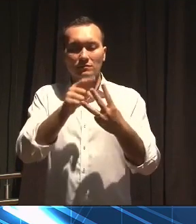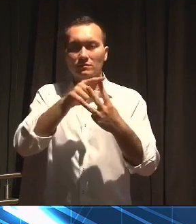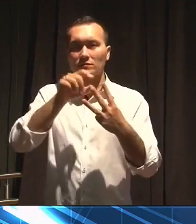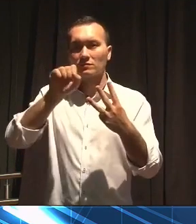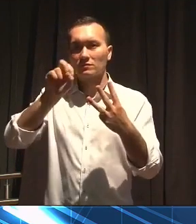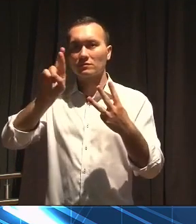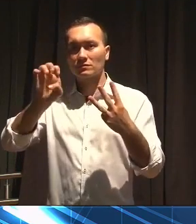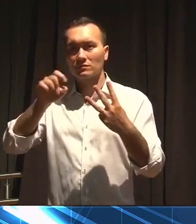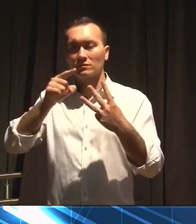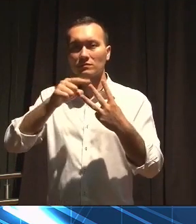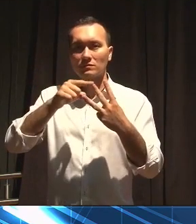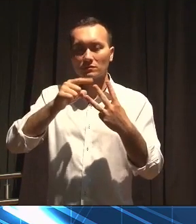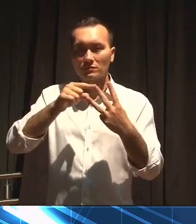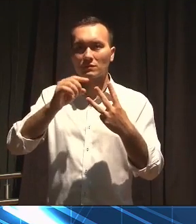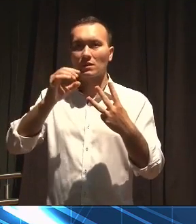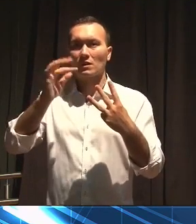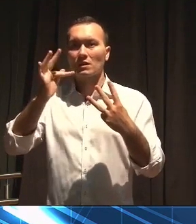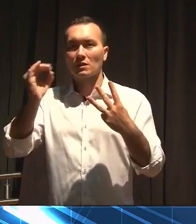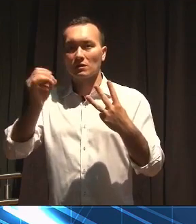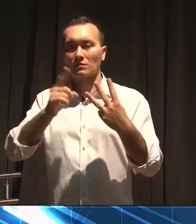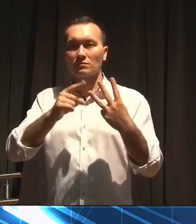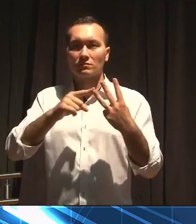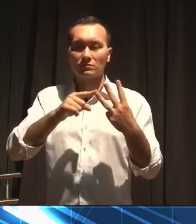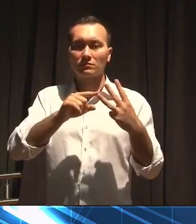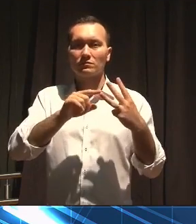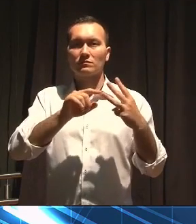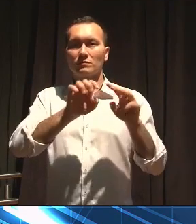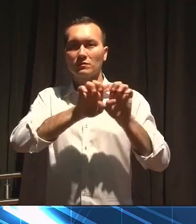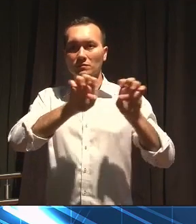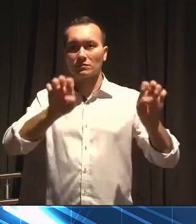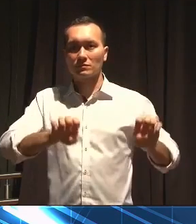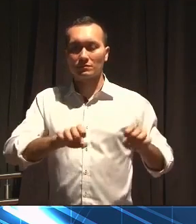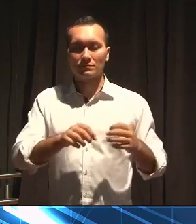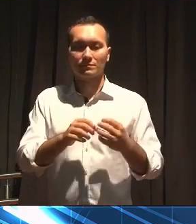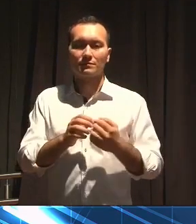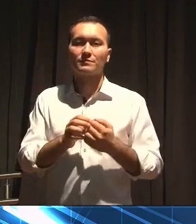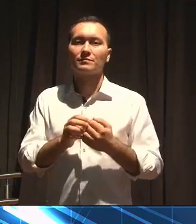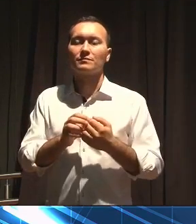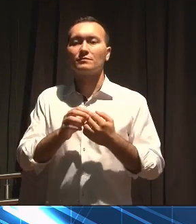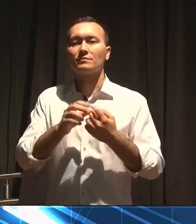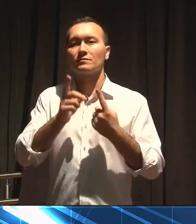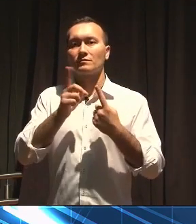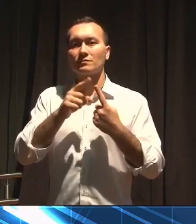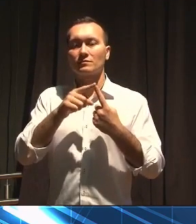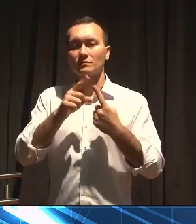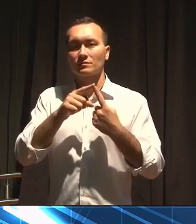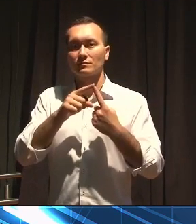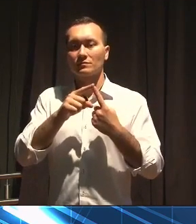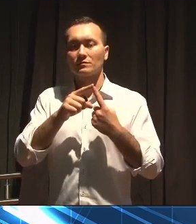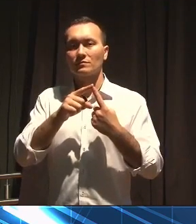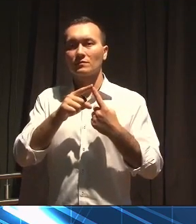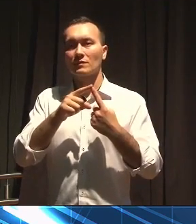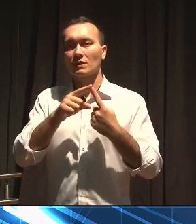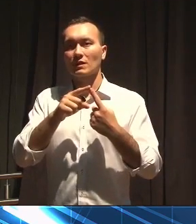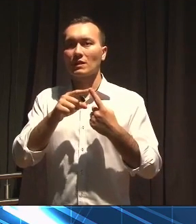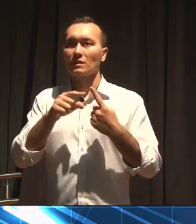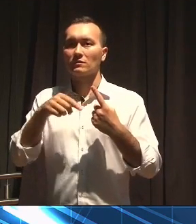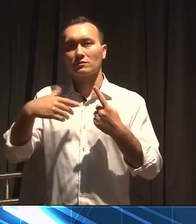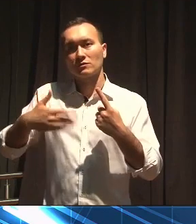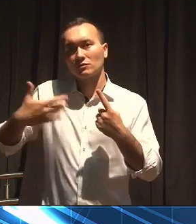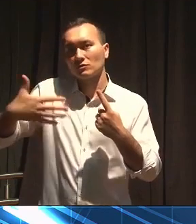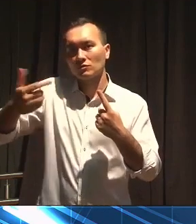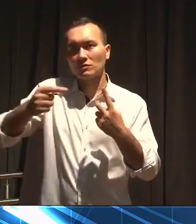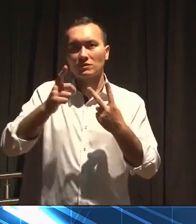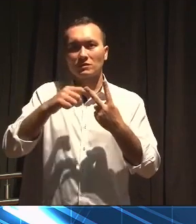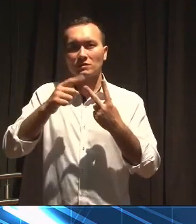de FinOps e a parte de rearquitetura. Então, o SRE começou a ficar muito mais com a parte de, olhando também a parte de FinOps, olhando, sendo